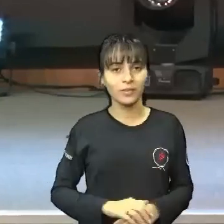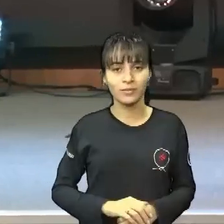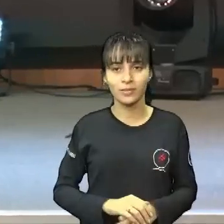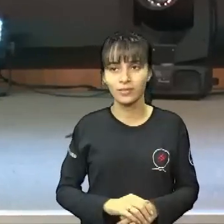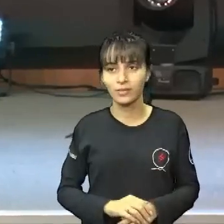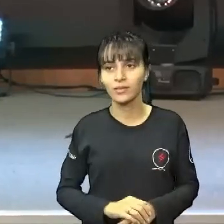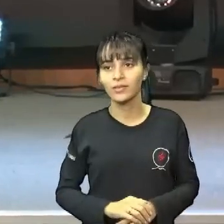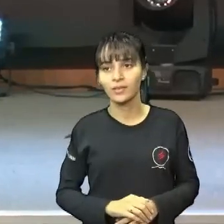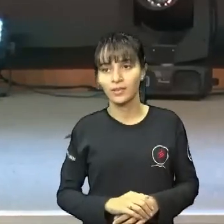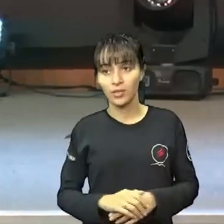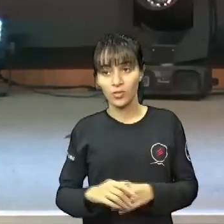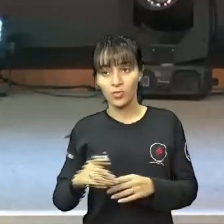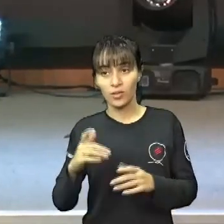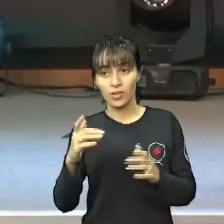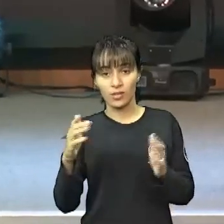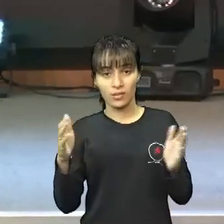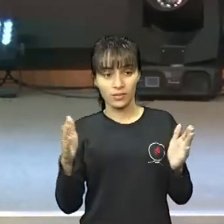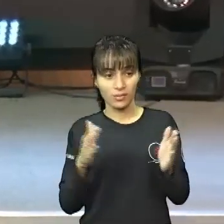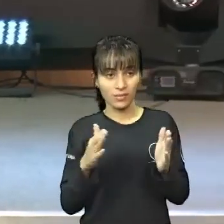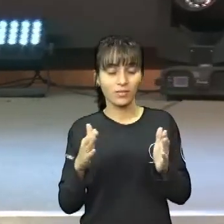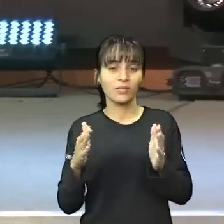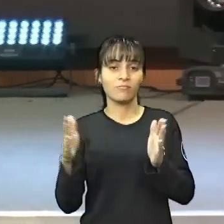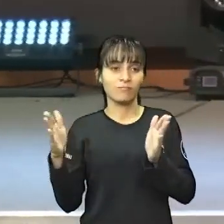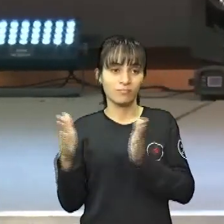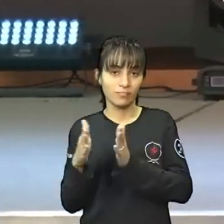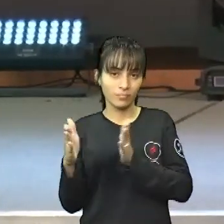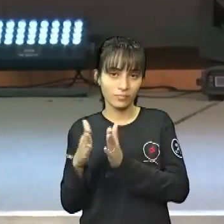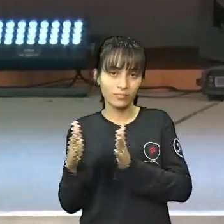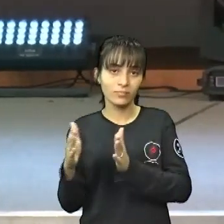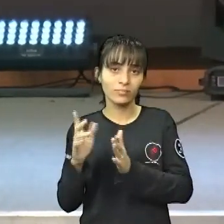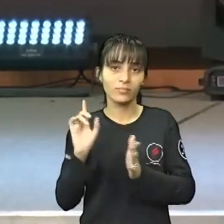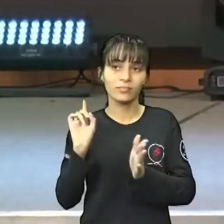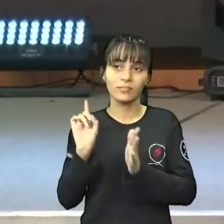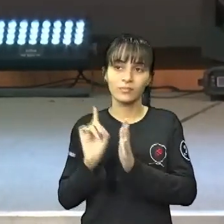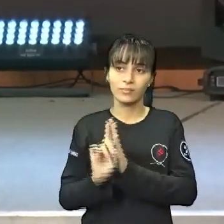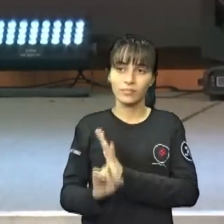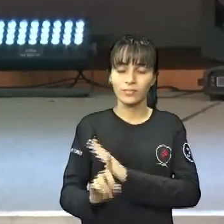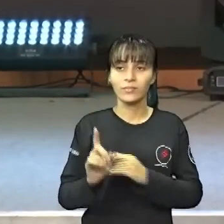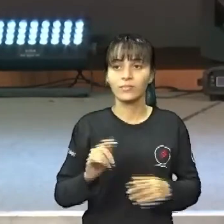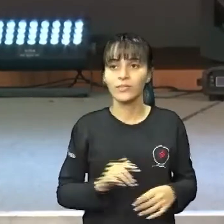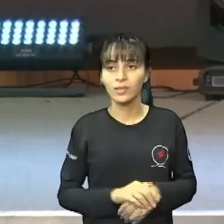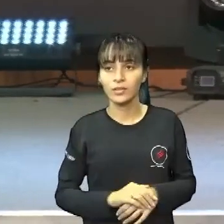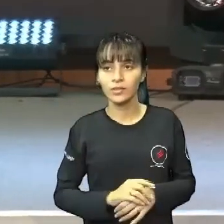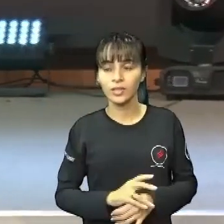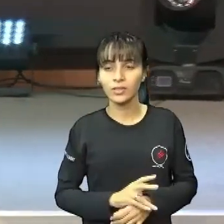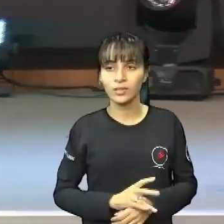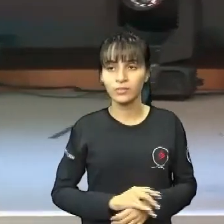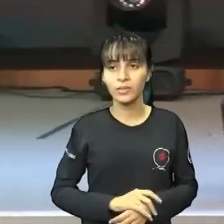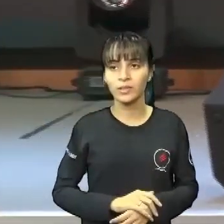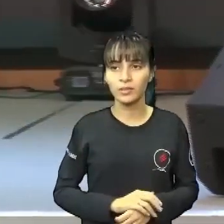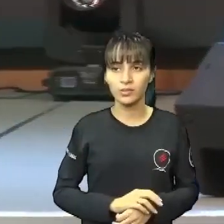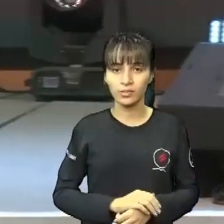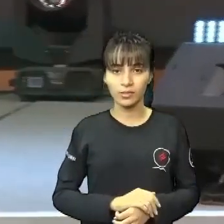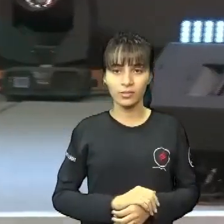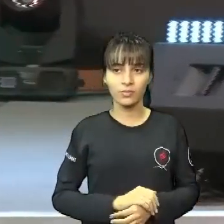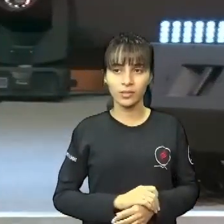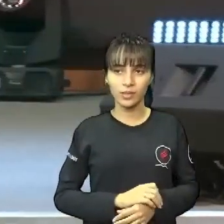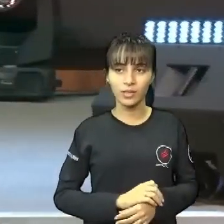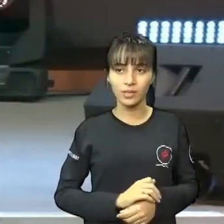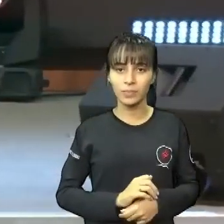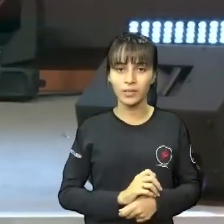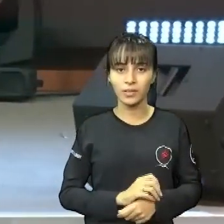a porta apertado o caminho poucos são que encontram mas conduz a vida Quem Decide é